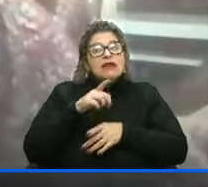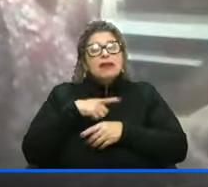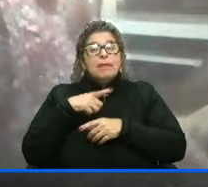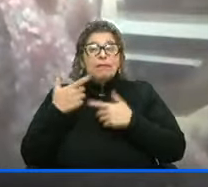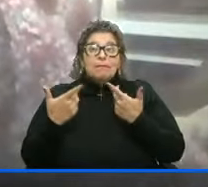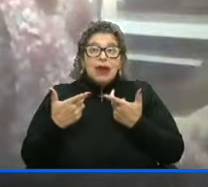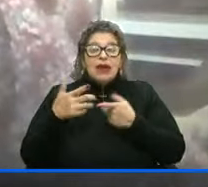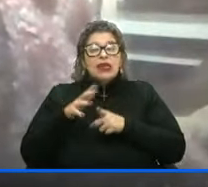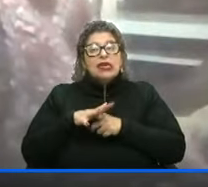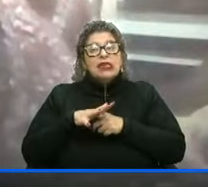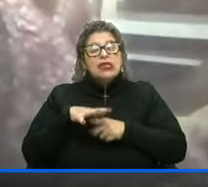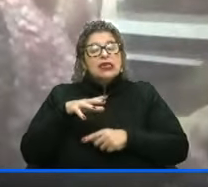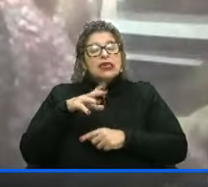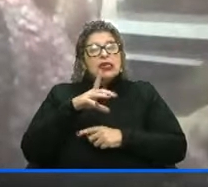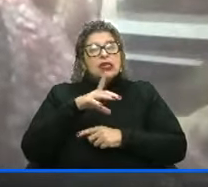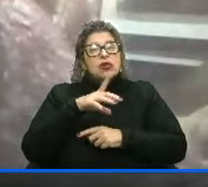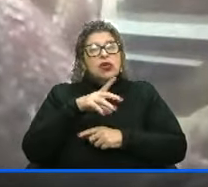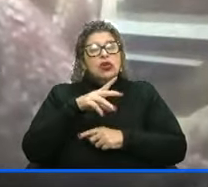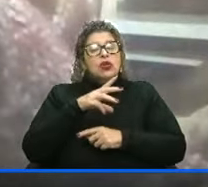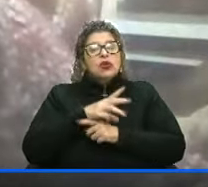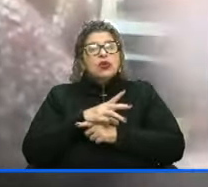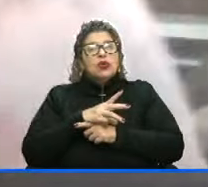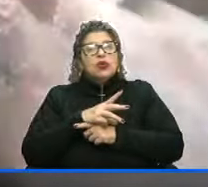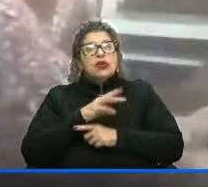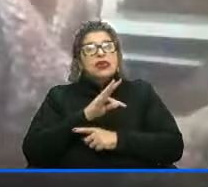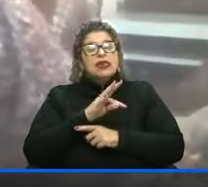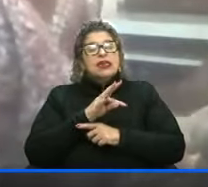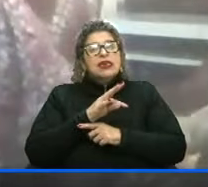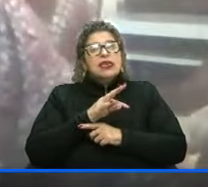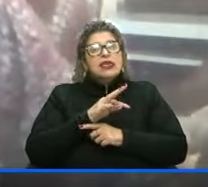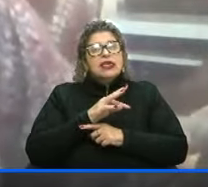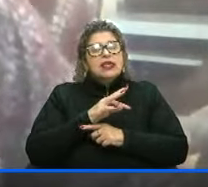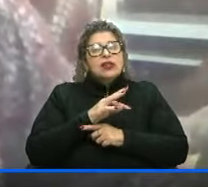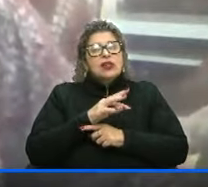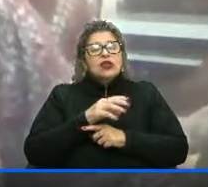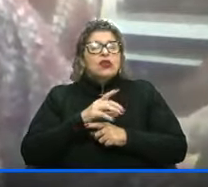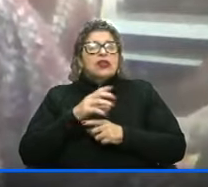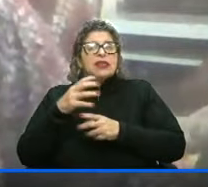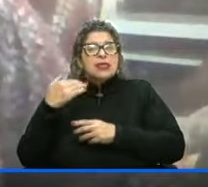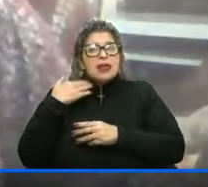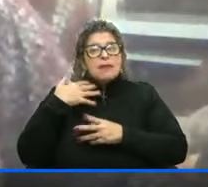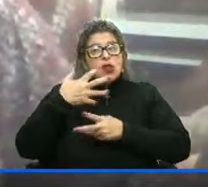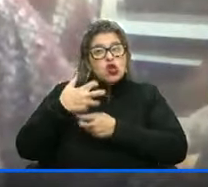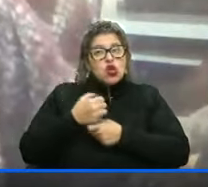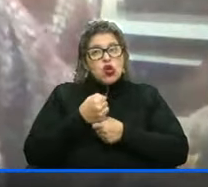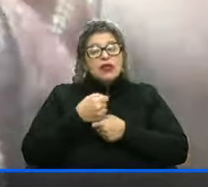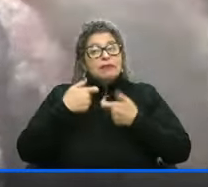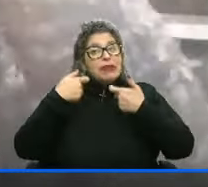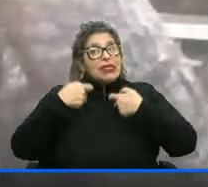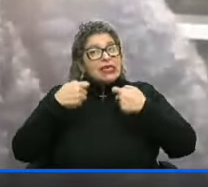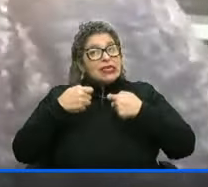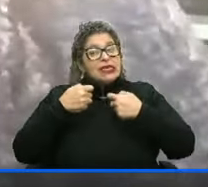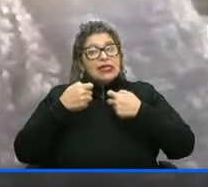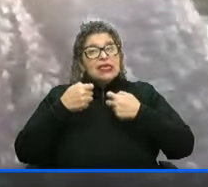o Tribunal de Contas está apontando que precisa criar, para atender todas as